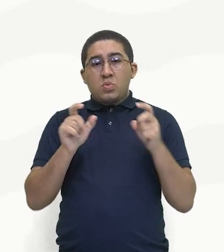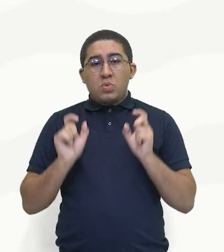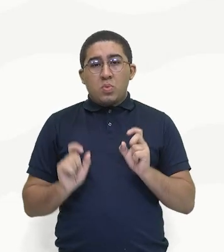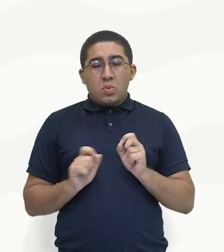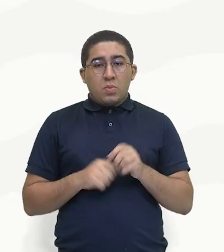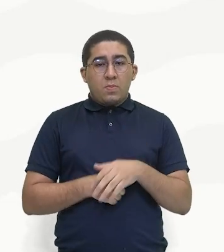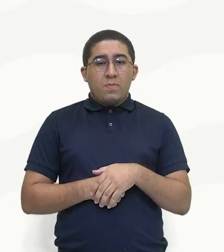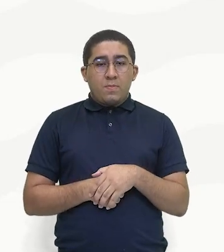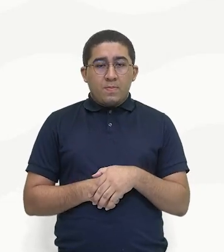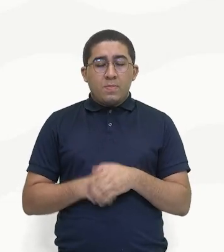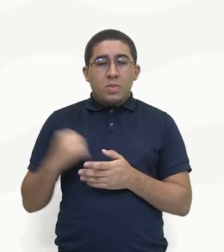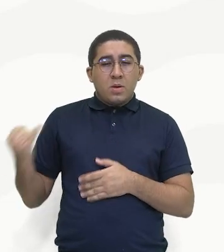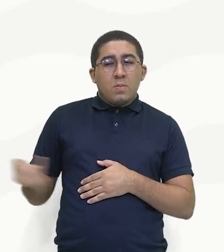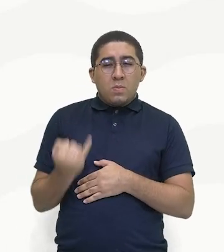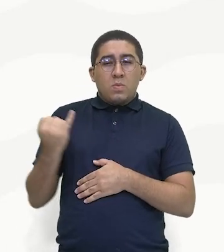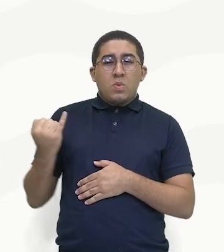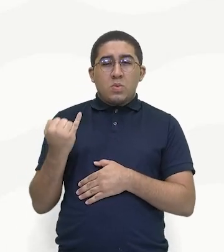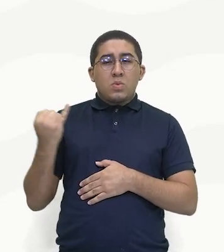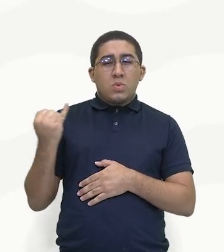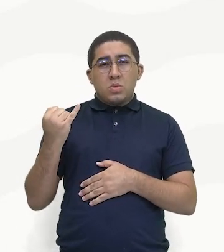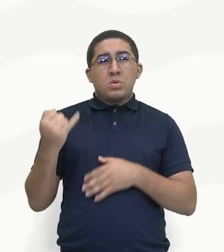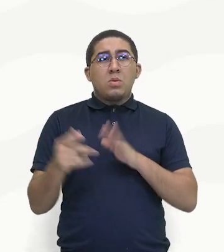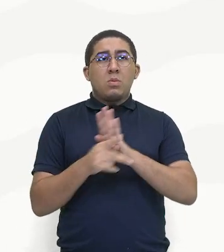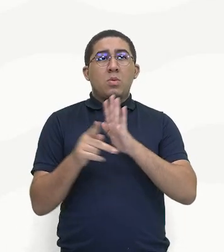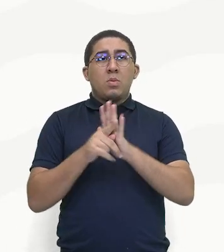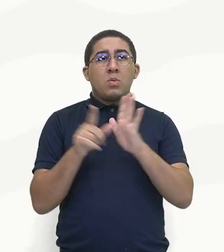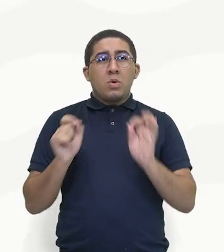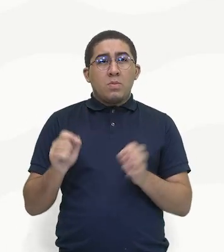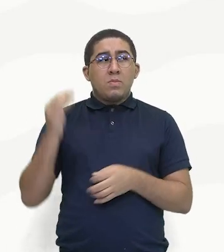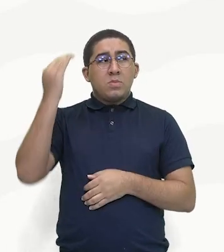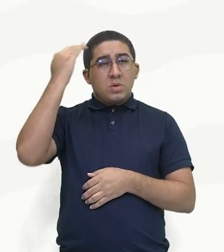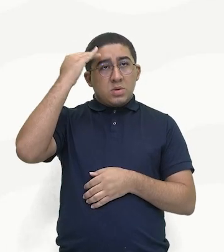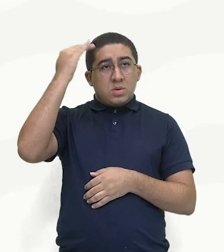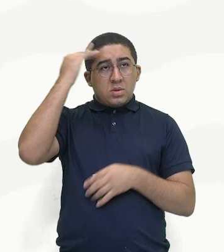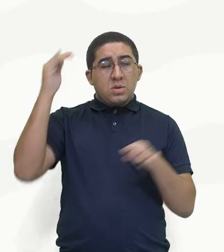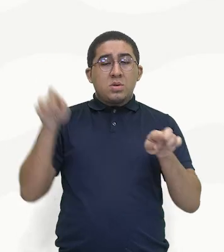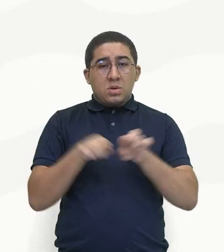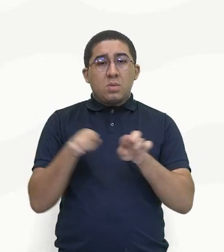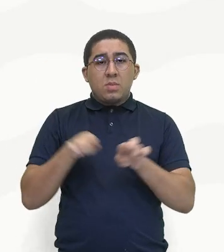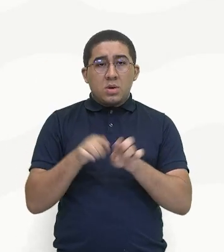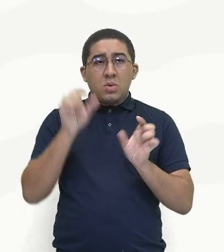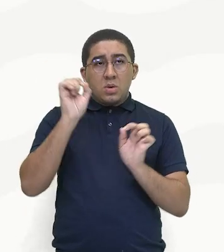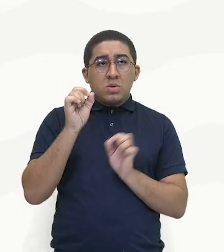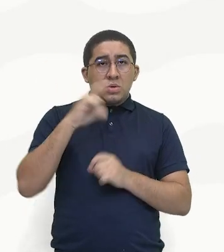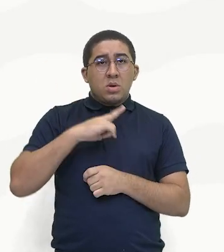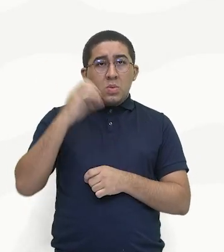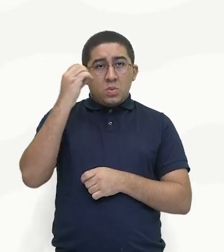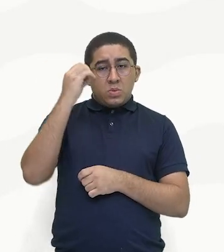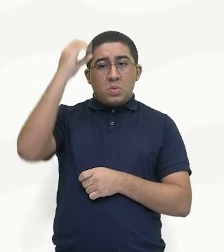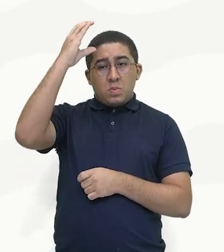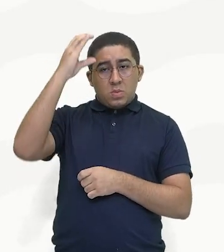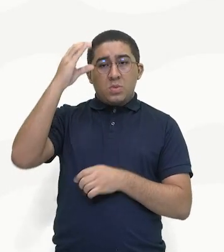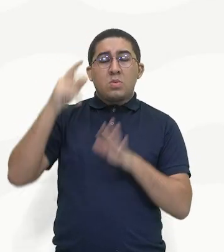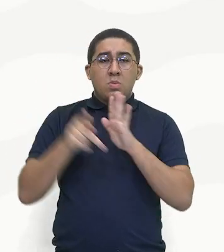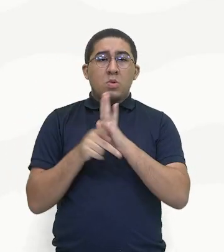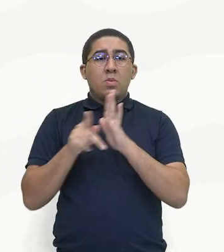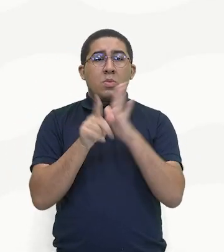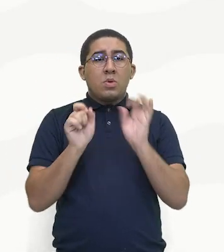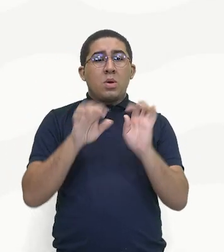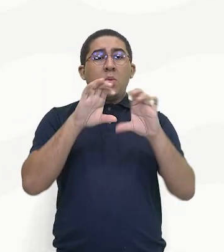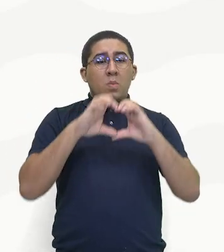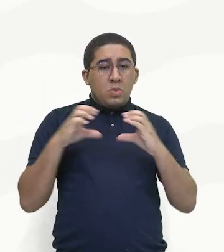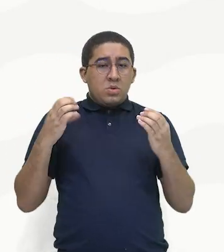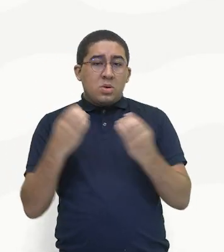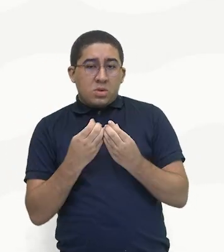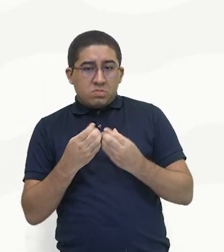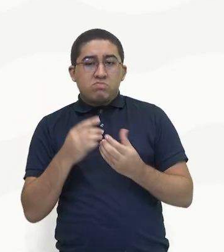a importância, né, de entender e de conhecer, né, essas comunidades,